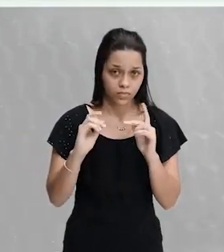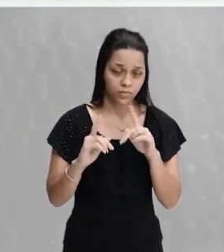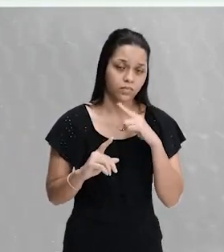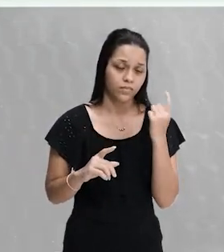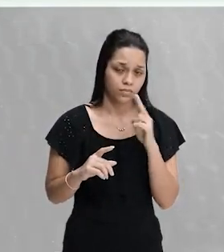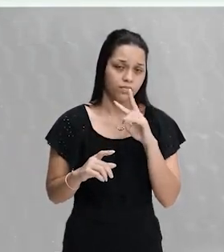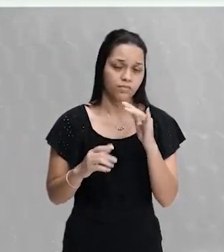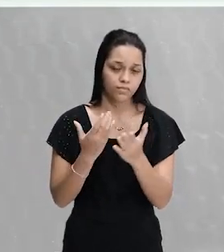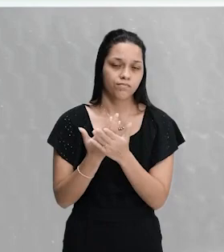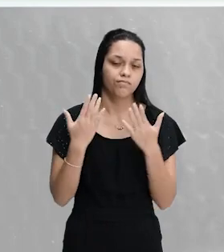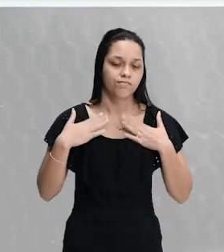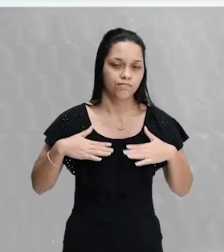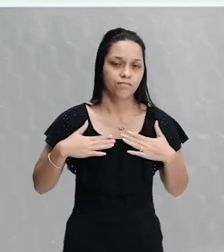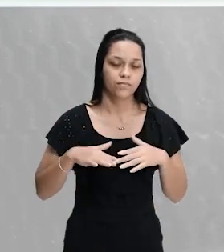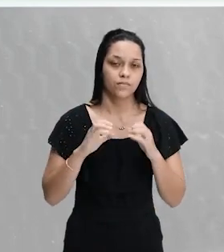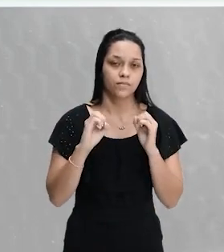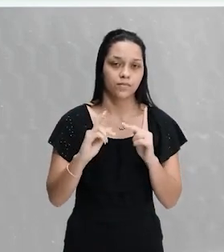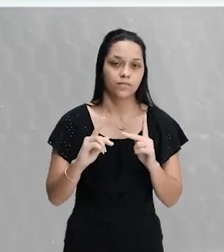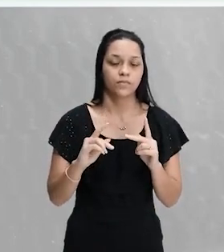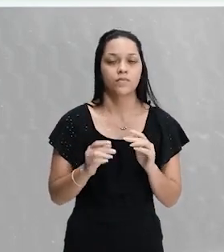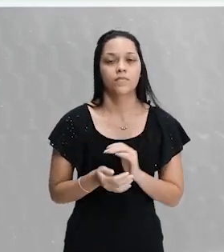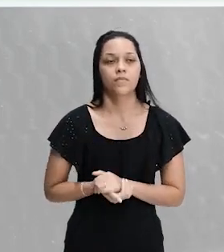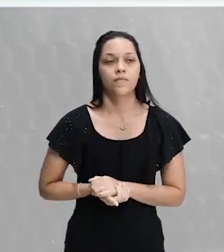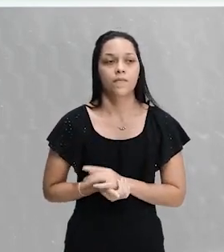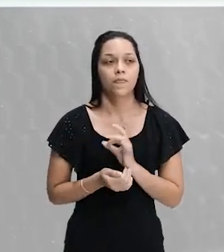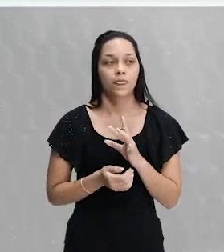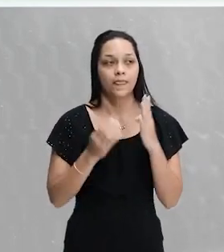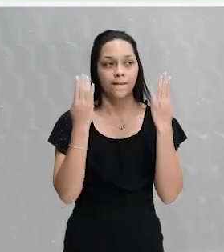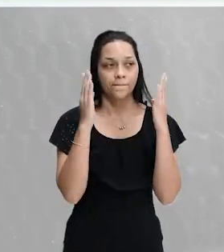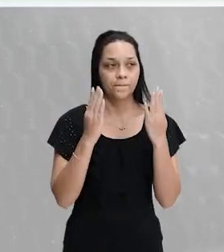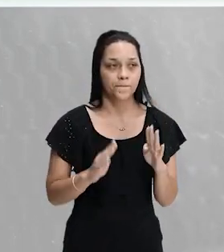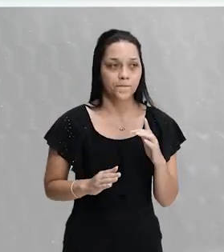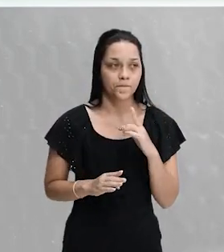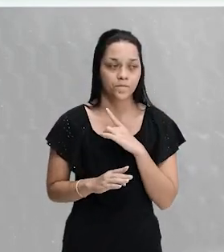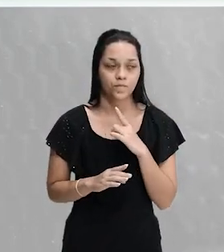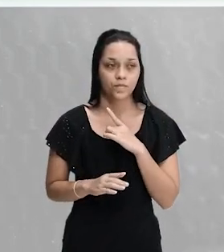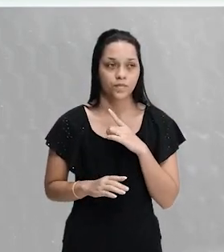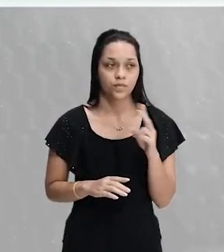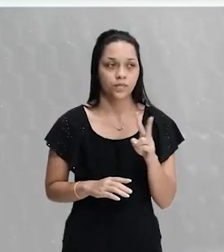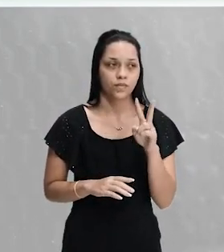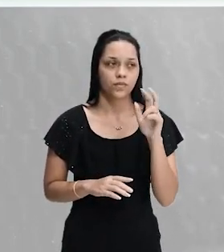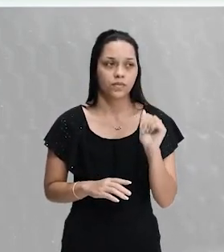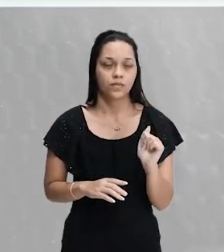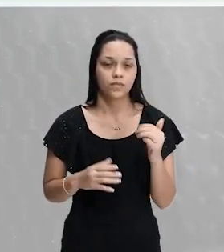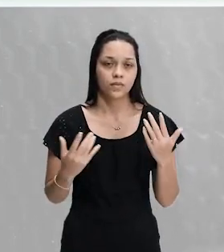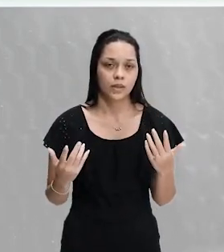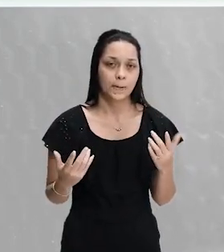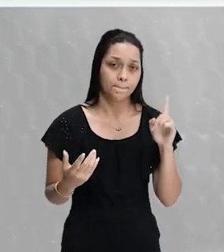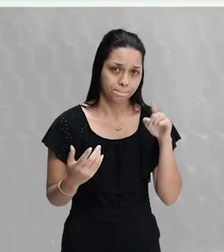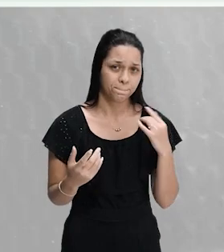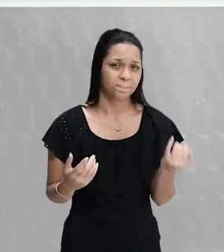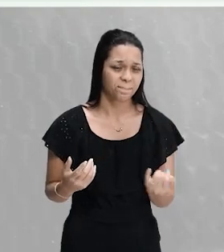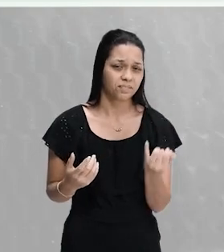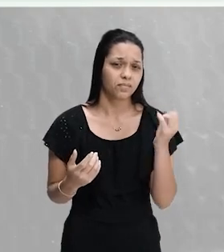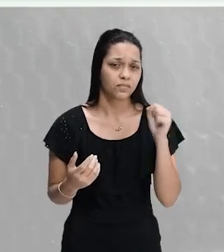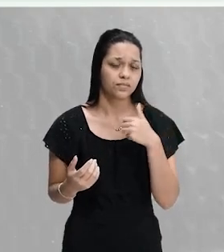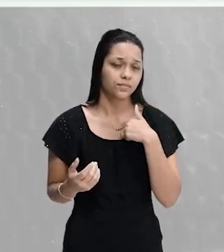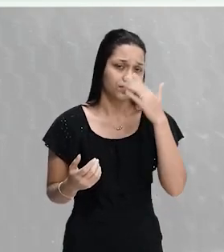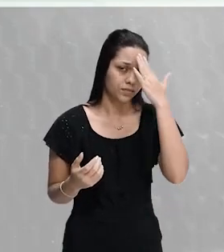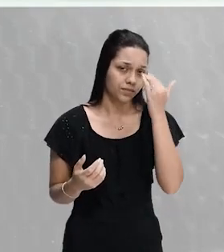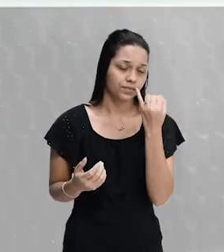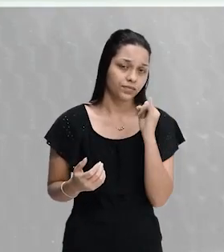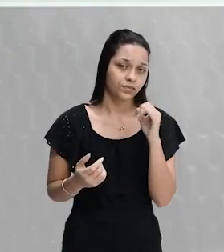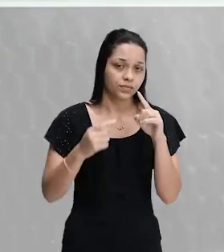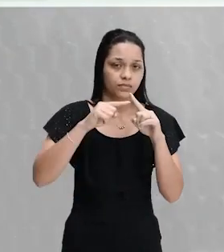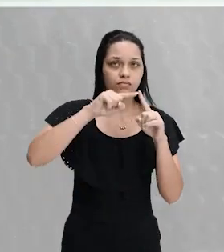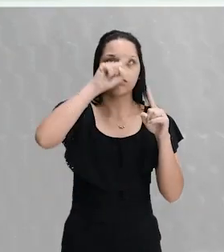vai estudar isso com mais calma. Tá? Por enquanto, a gente está analisando somente o valor de a. Pessoal, isso é importante eu saber se é